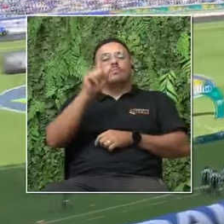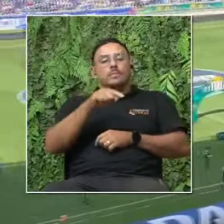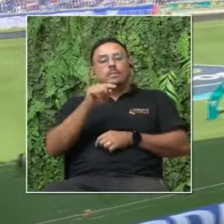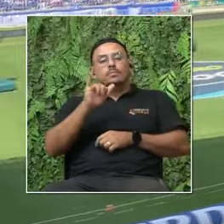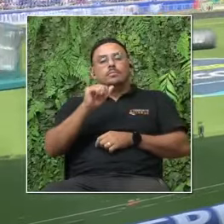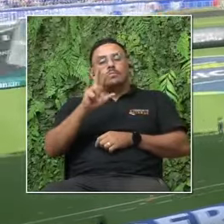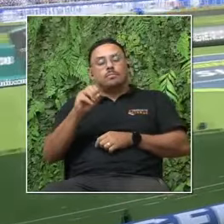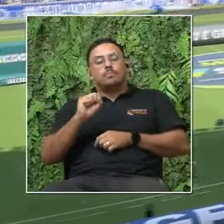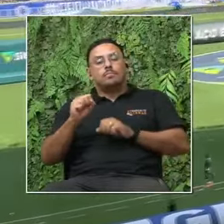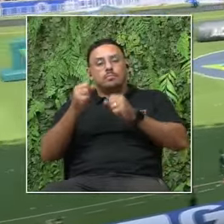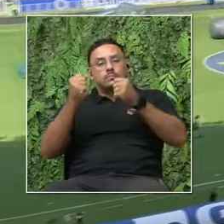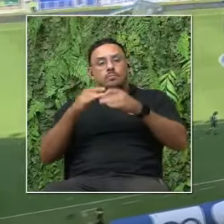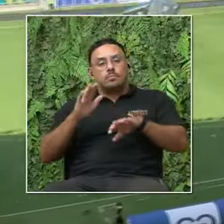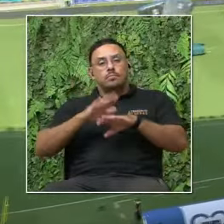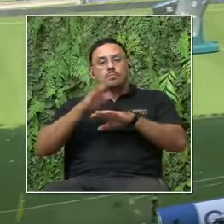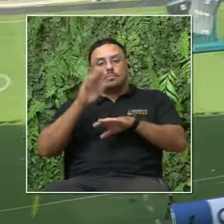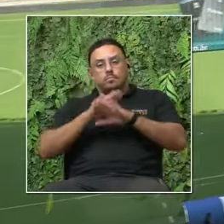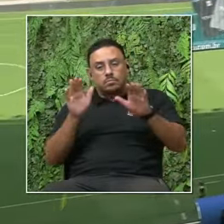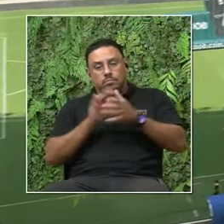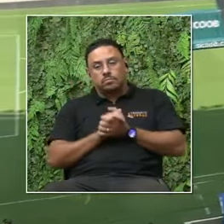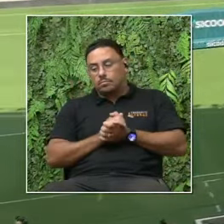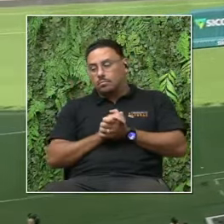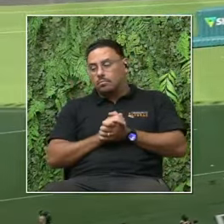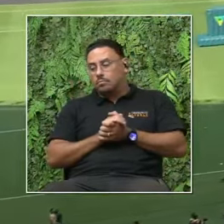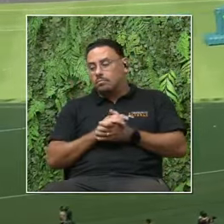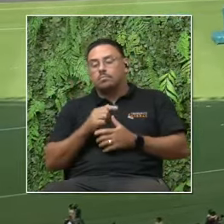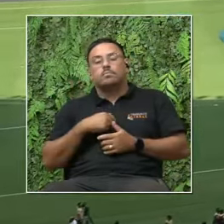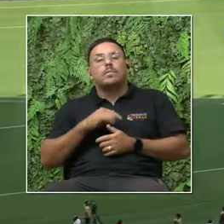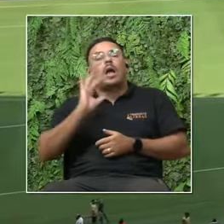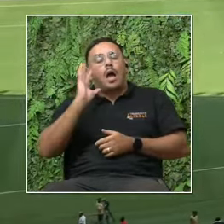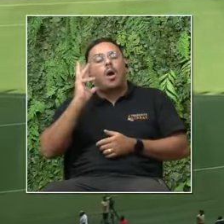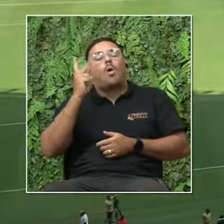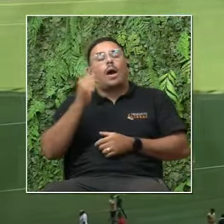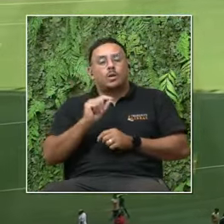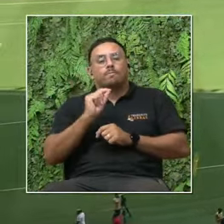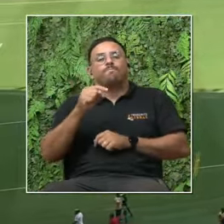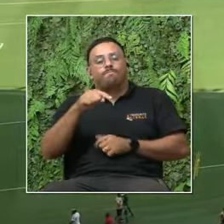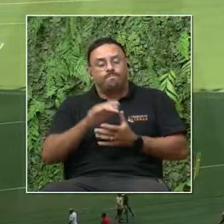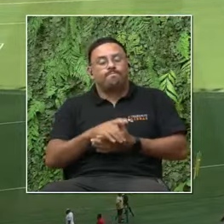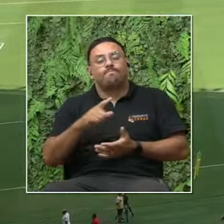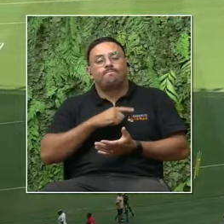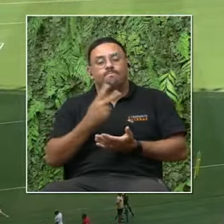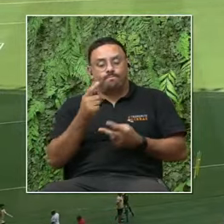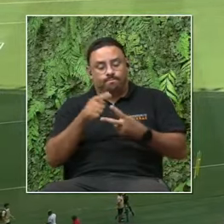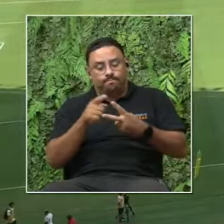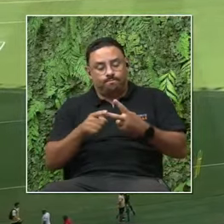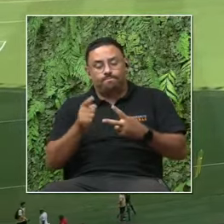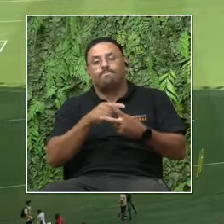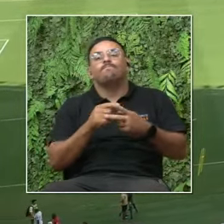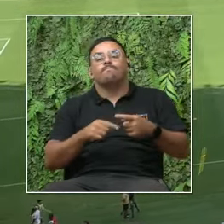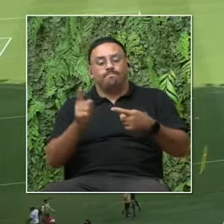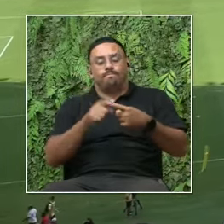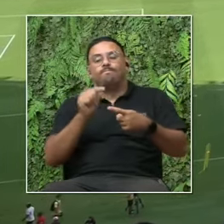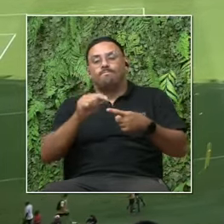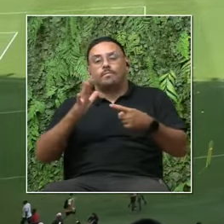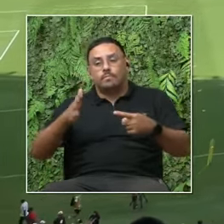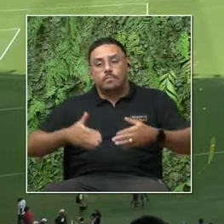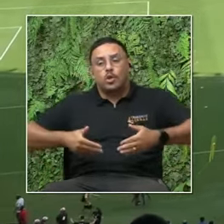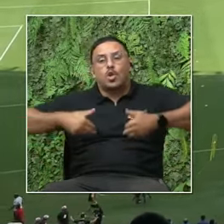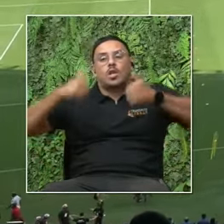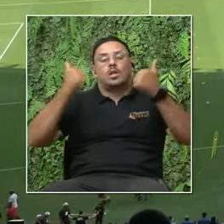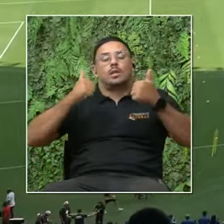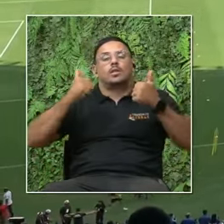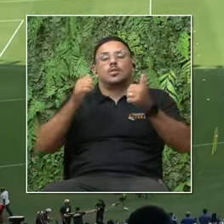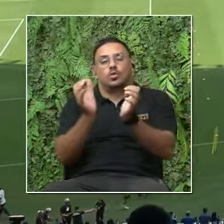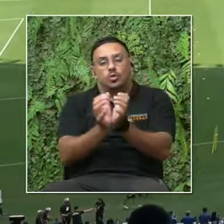cabido pode falar melhor se eu não pro jogo aí é o que eu acho Bob é que aqui existem dois pontos né né a qualidade do elenco do